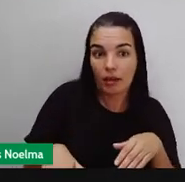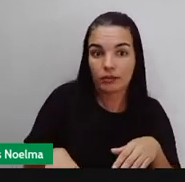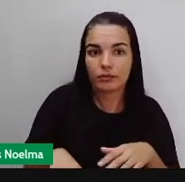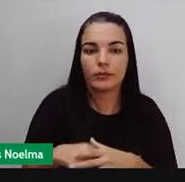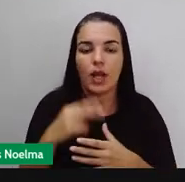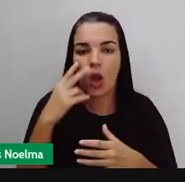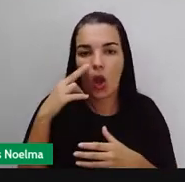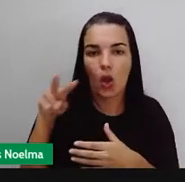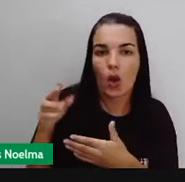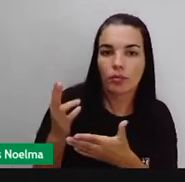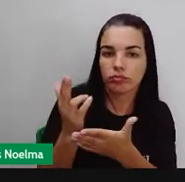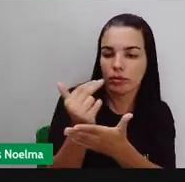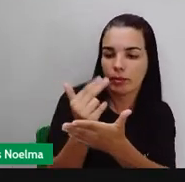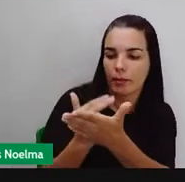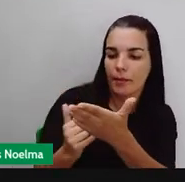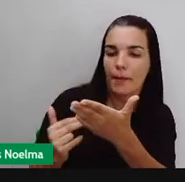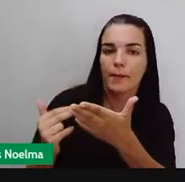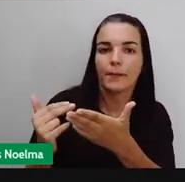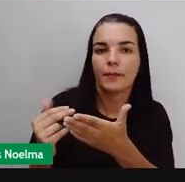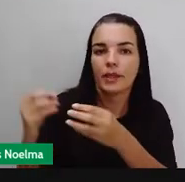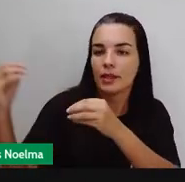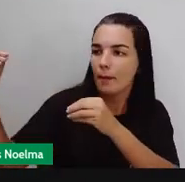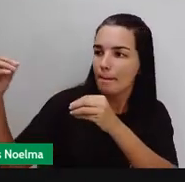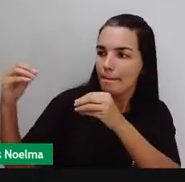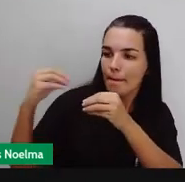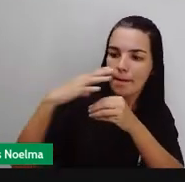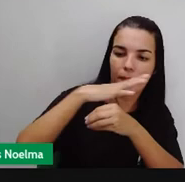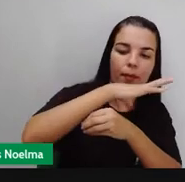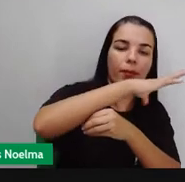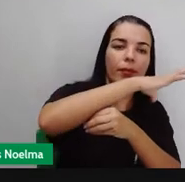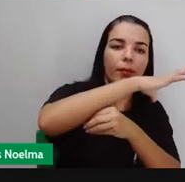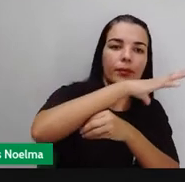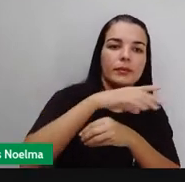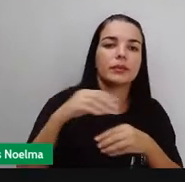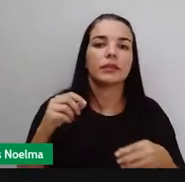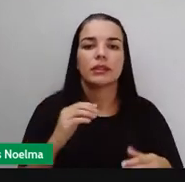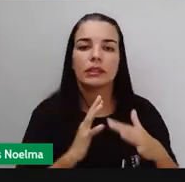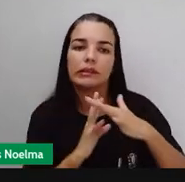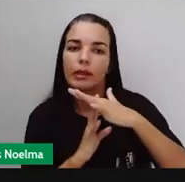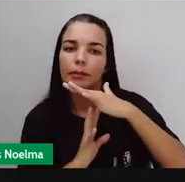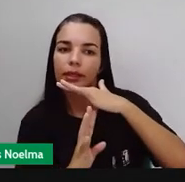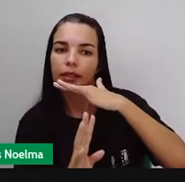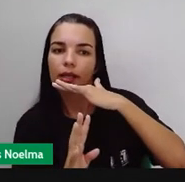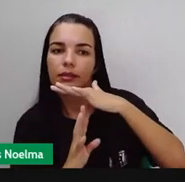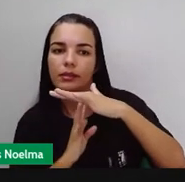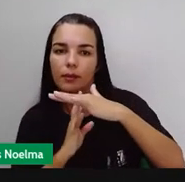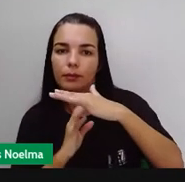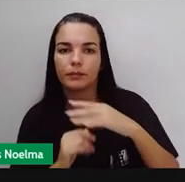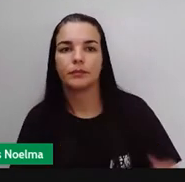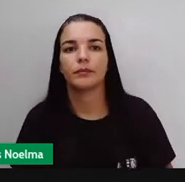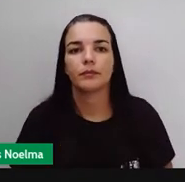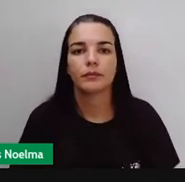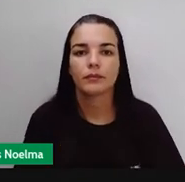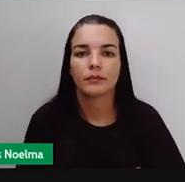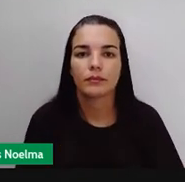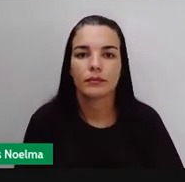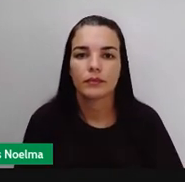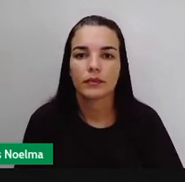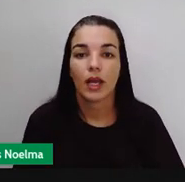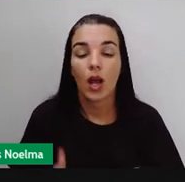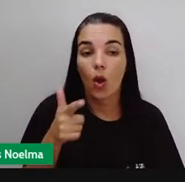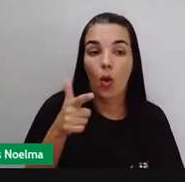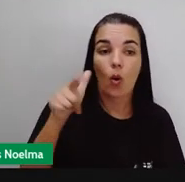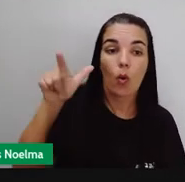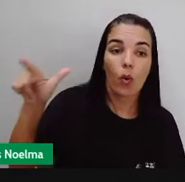1970, onde essas pessoas saem aí do Nordeste e vão para a região Sudeste. Aqui nós temos